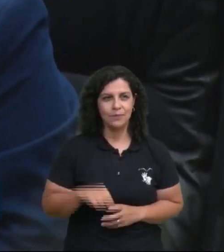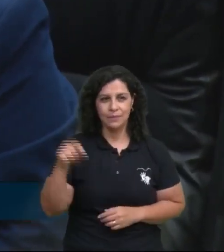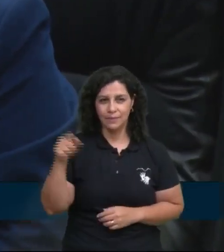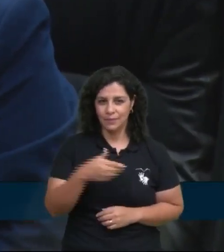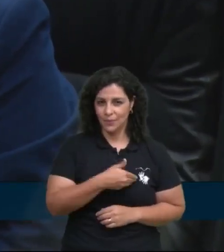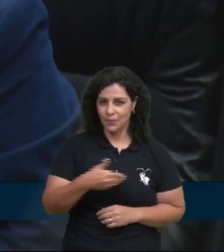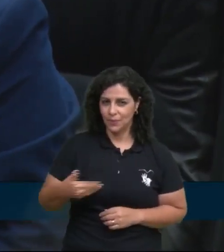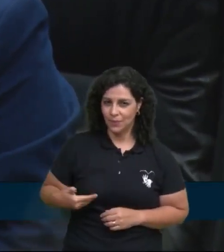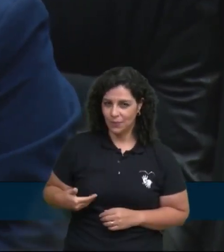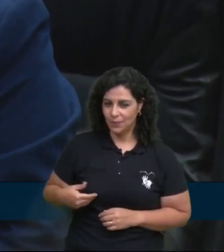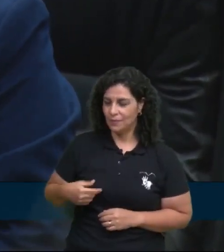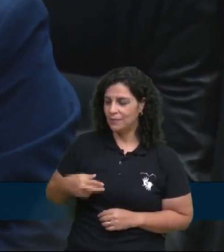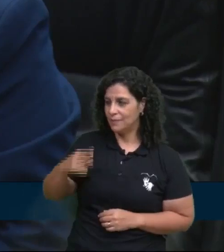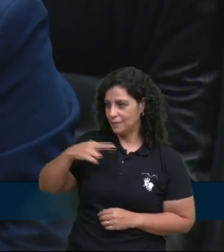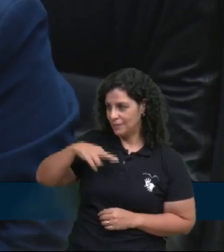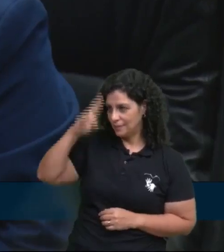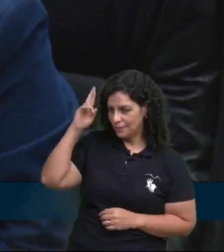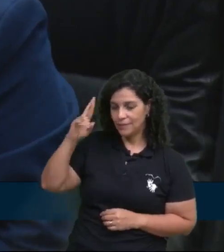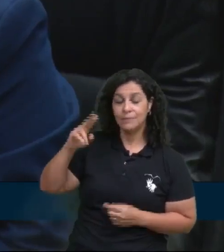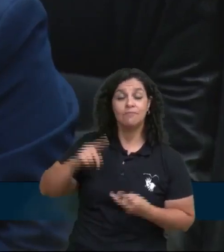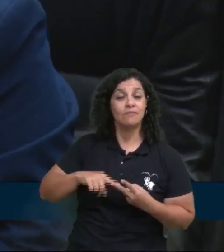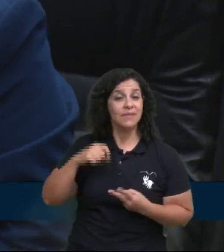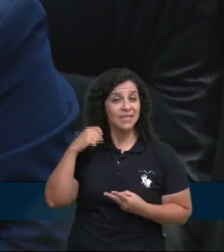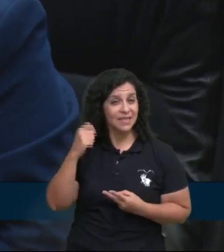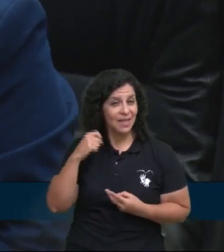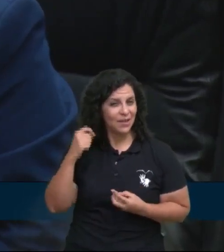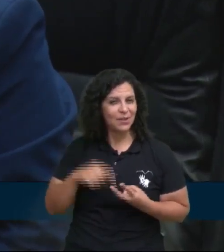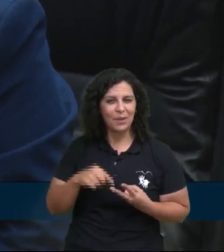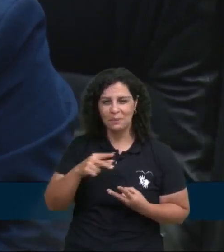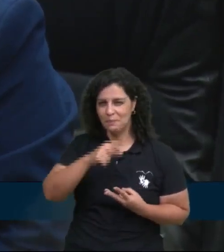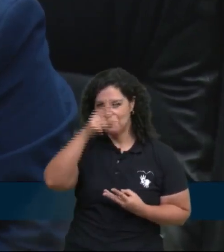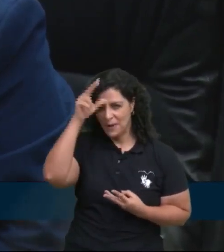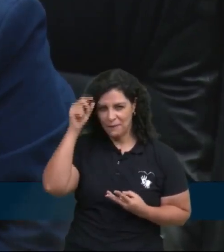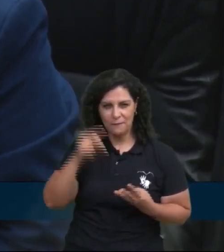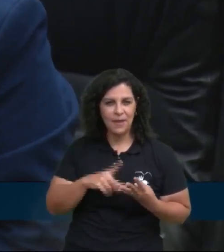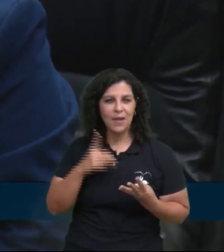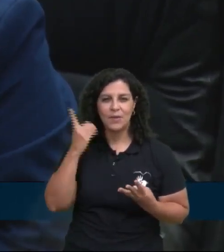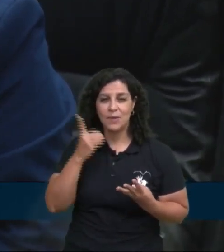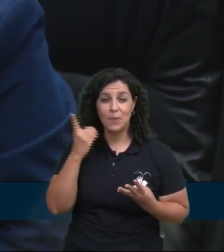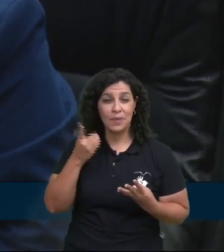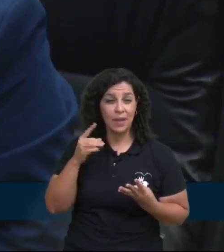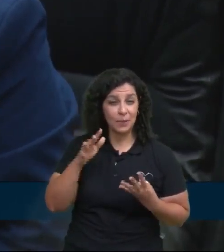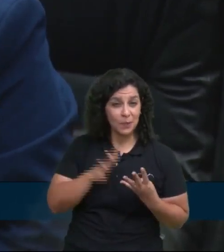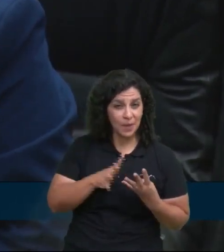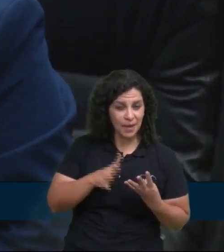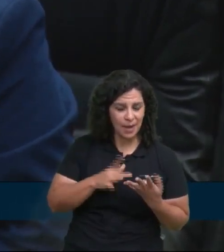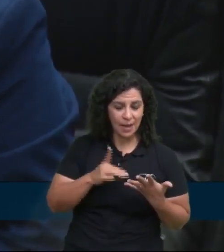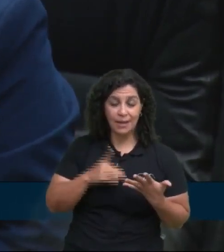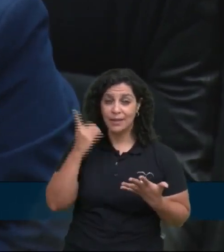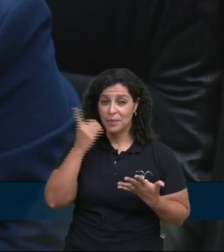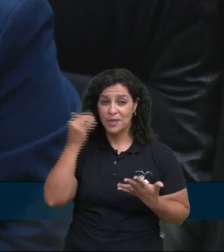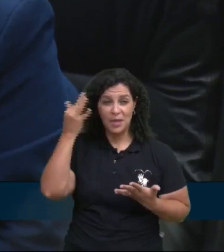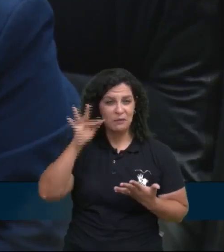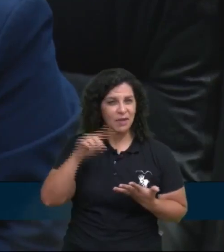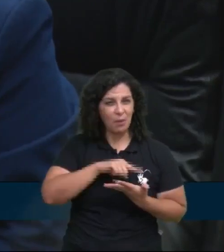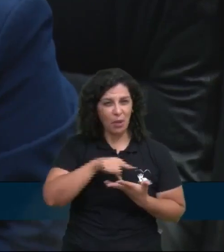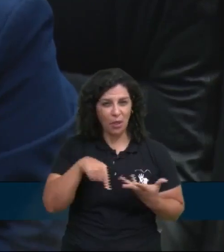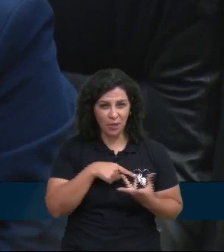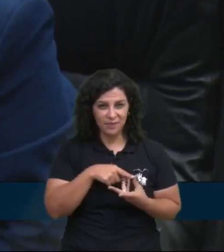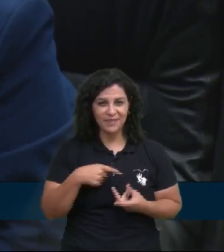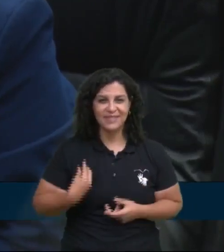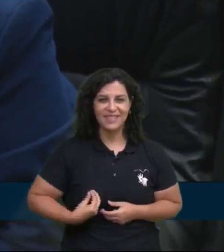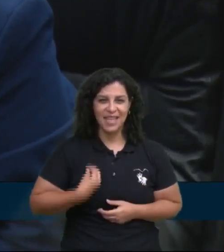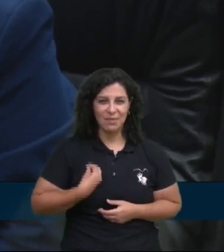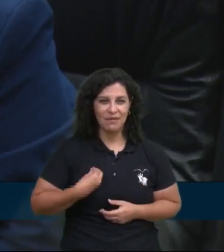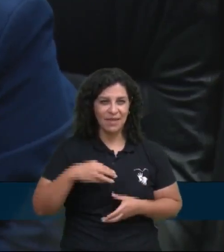governador Requião, do senador, do prefeito, do deputado estadual, do deputado federal, para dizer que eu fiz uma vida dentro